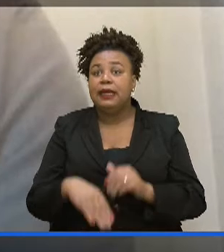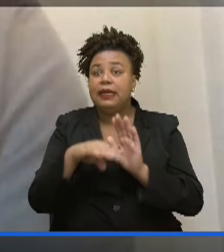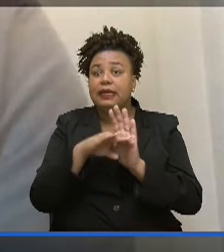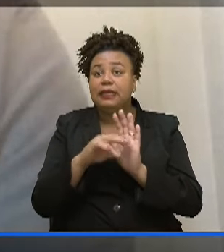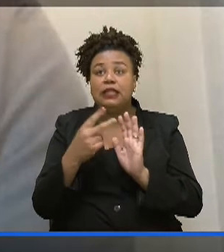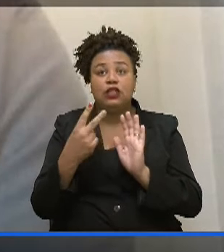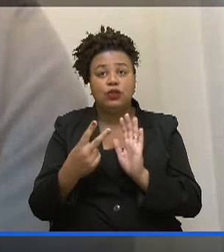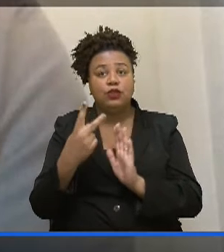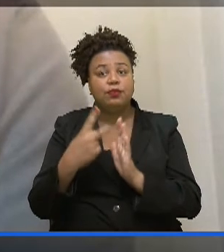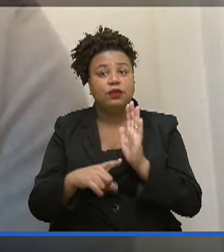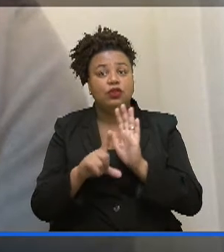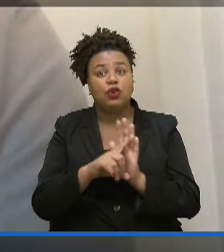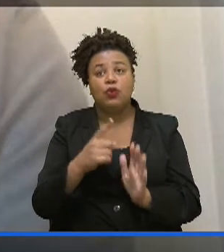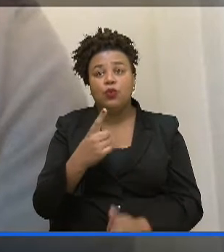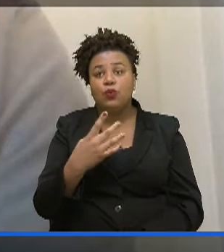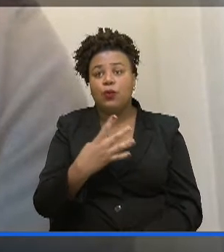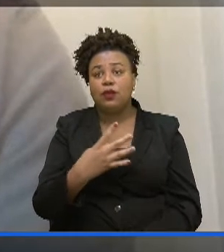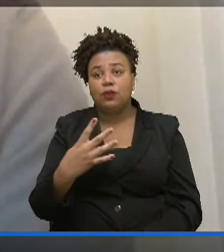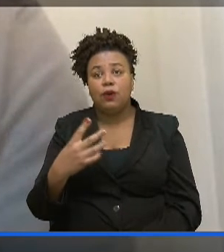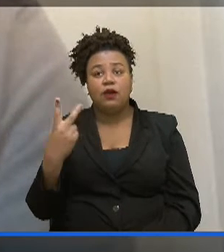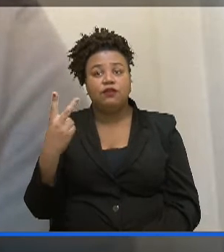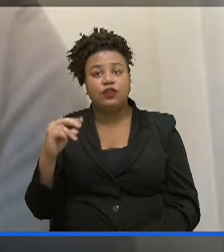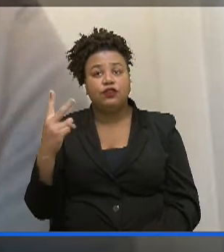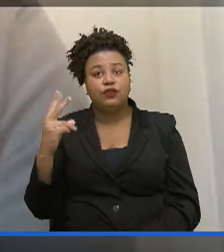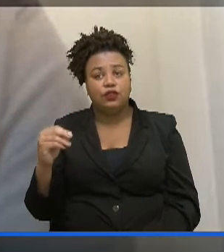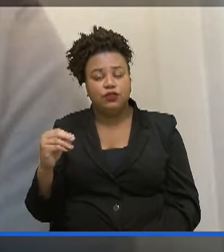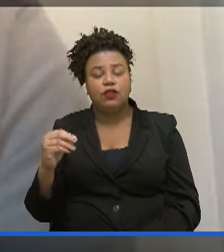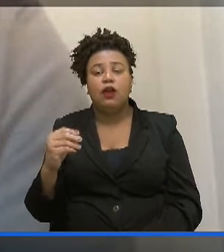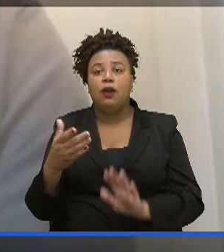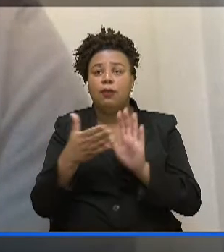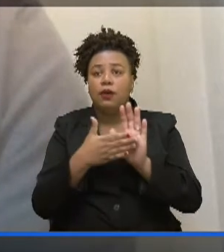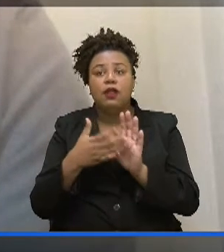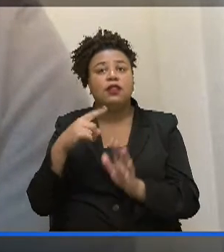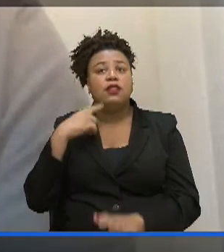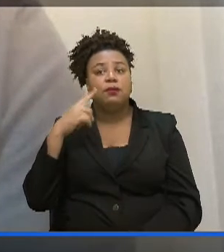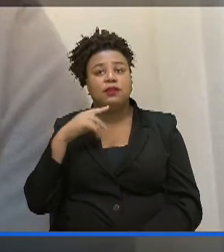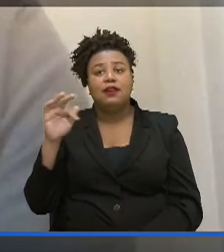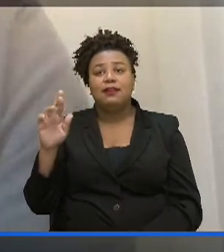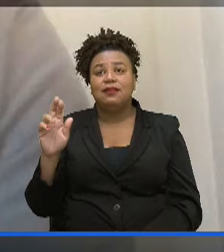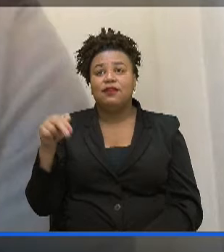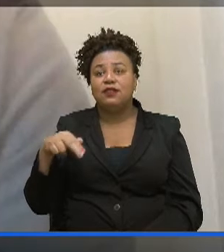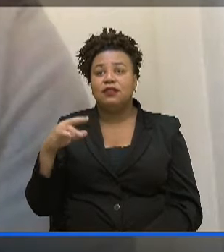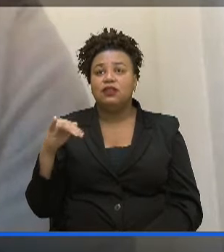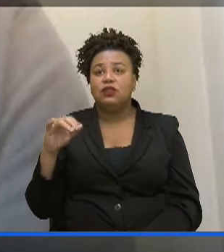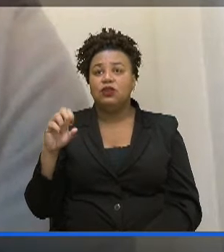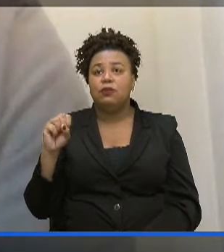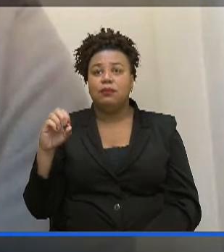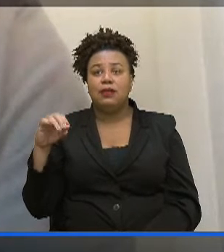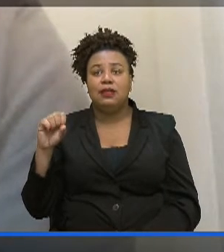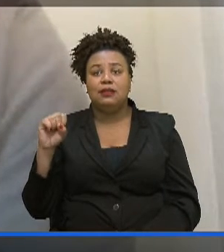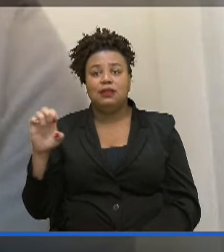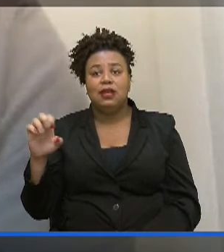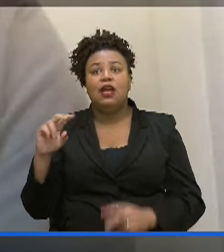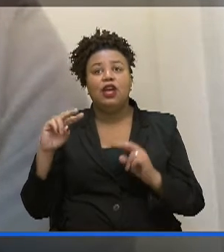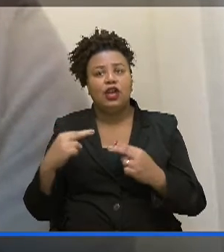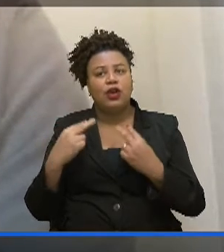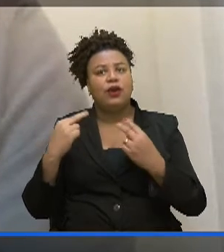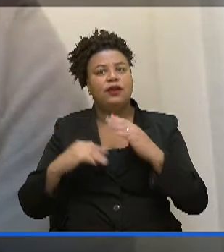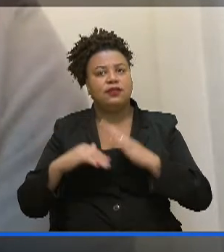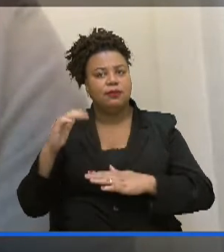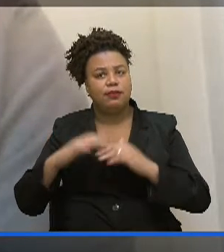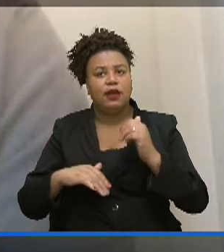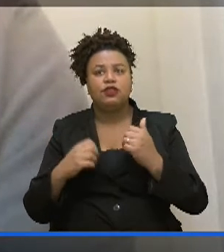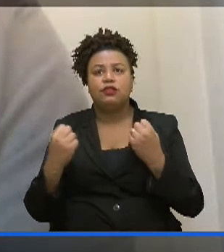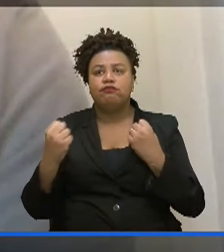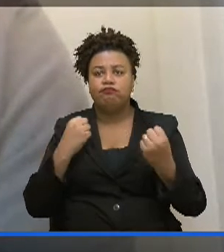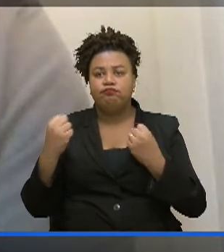2, projeto de lei 144/2020, proponente deputada Fran Somense. Reconhece a prática da